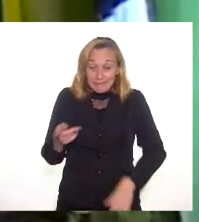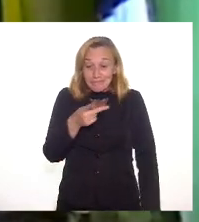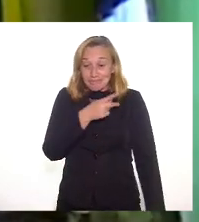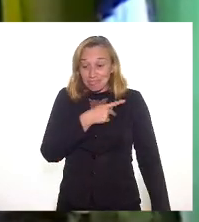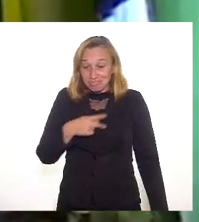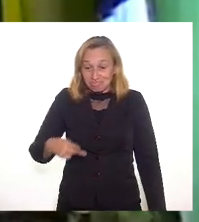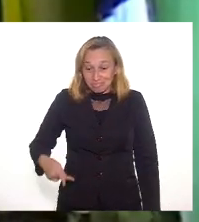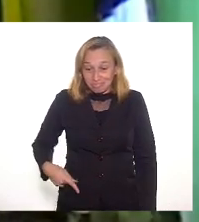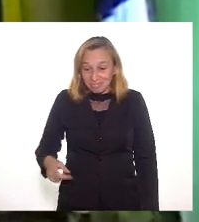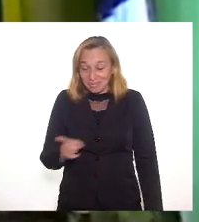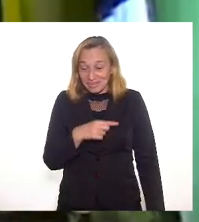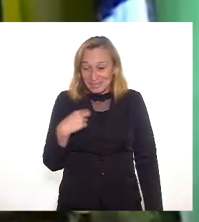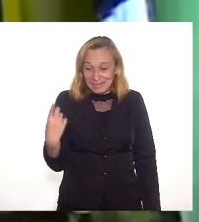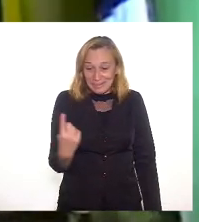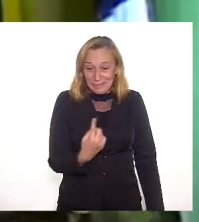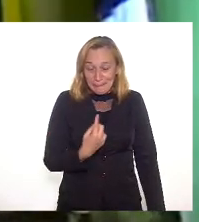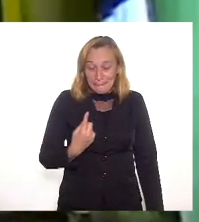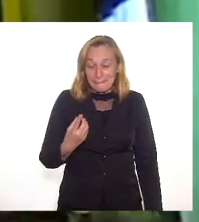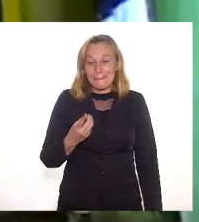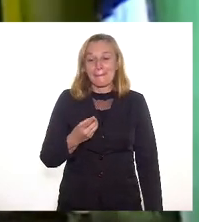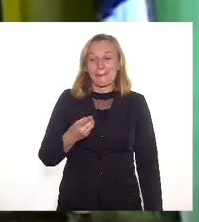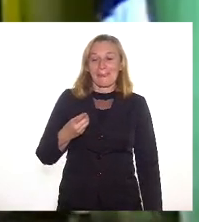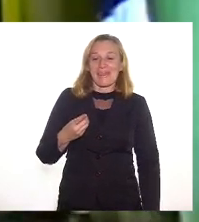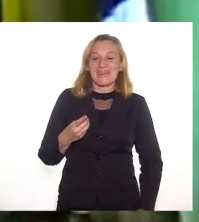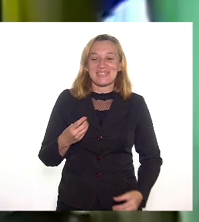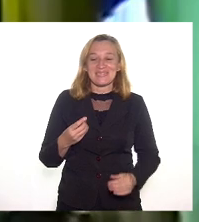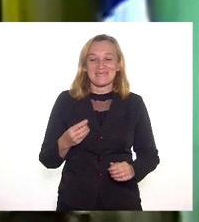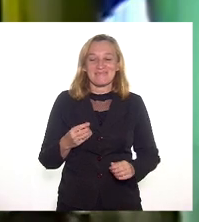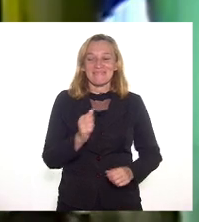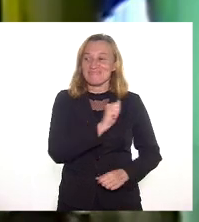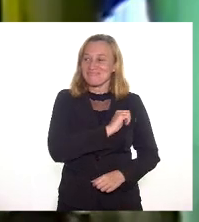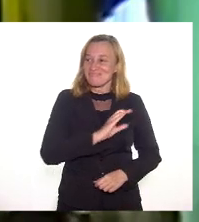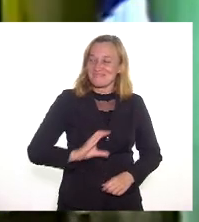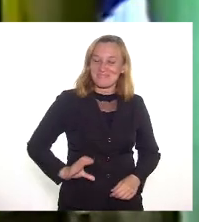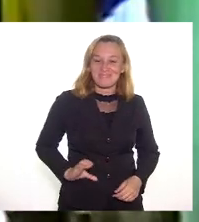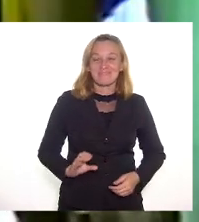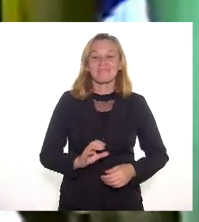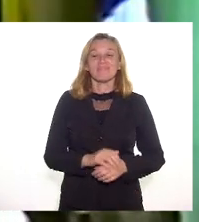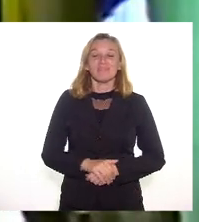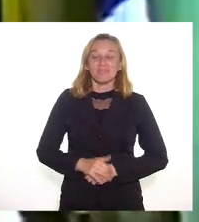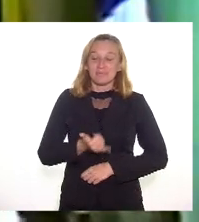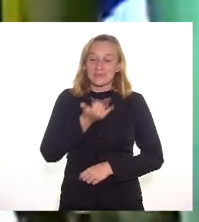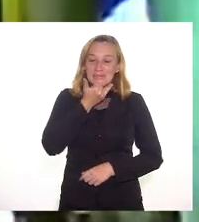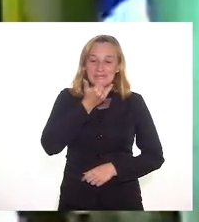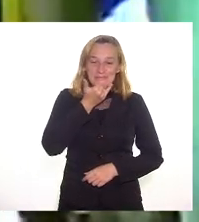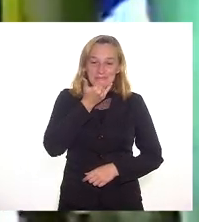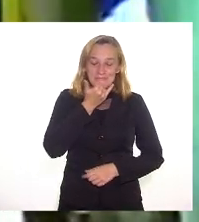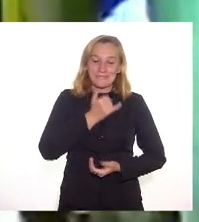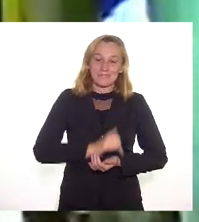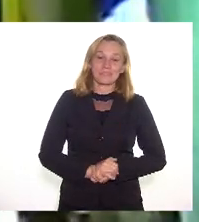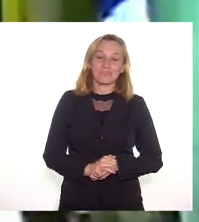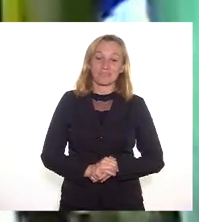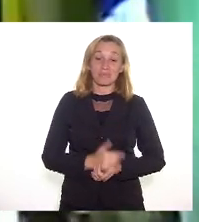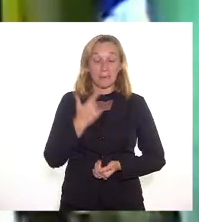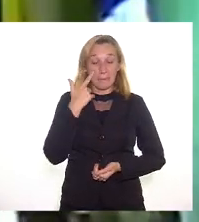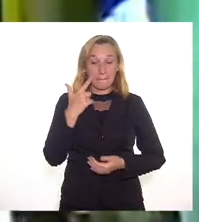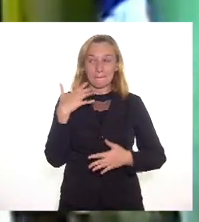deputado André Siciliano. Eu vejo com muita alegria quando o poder